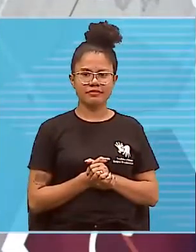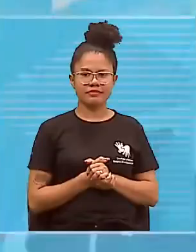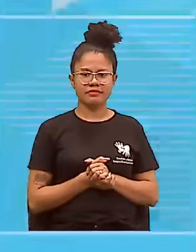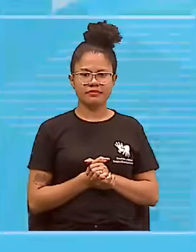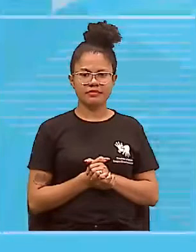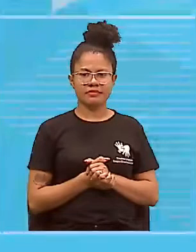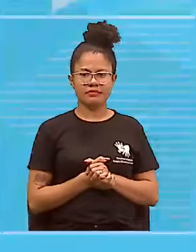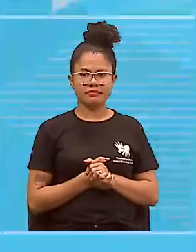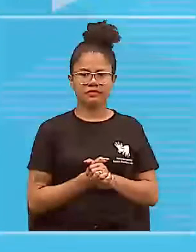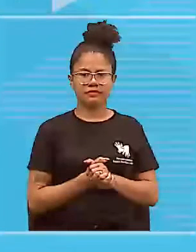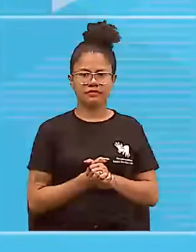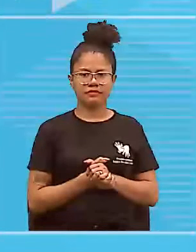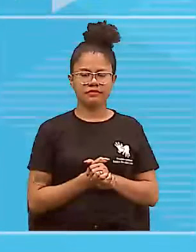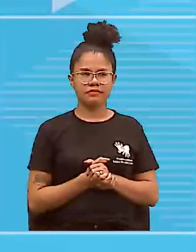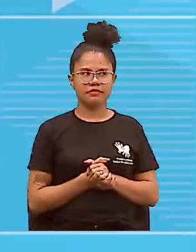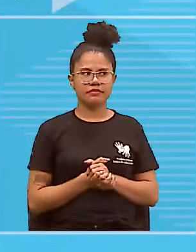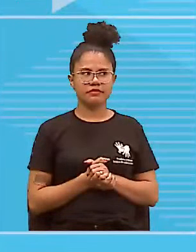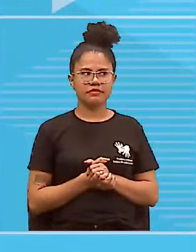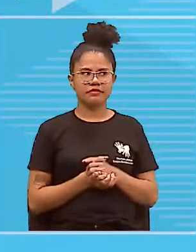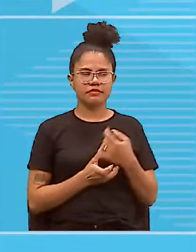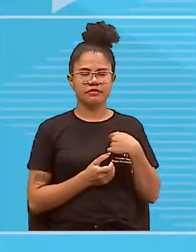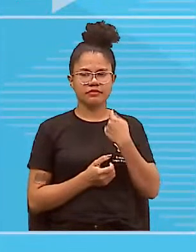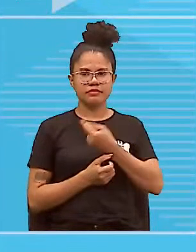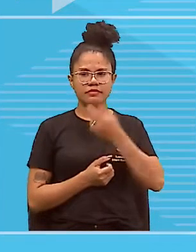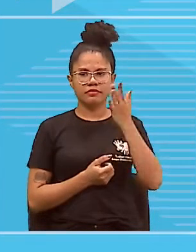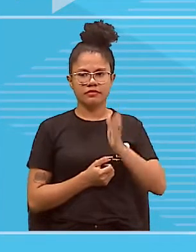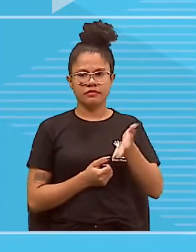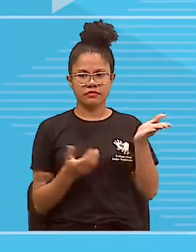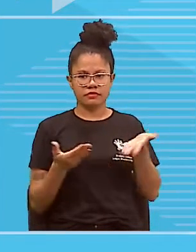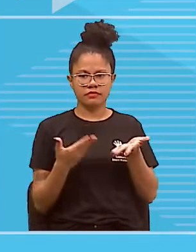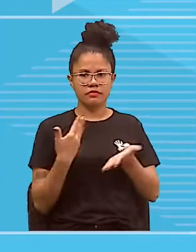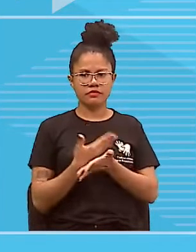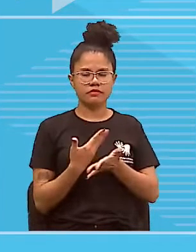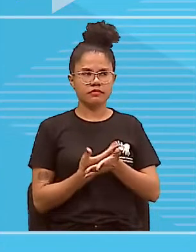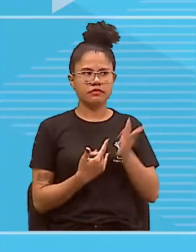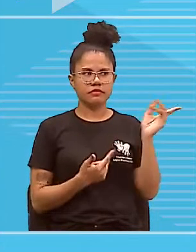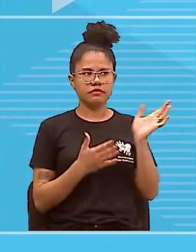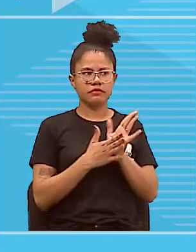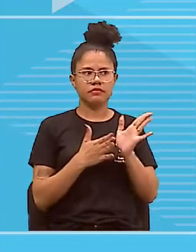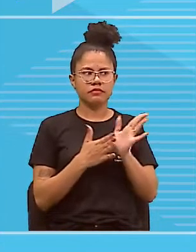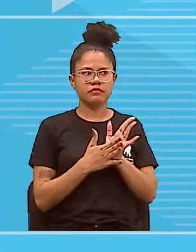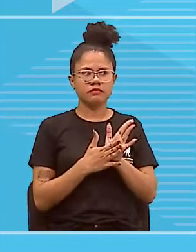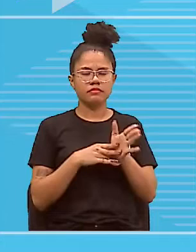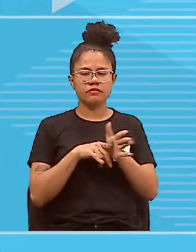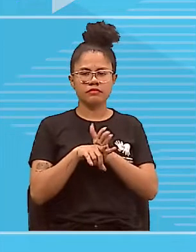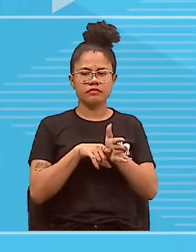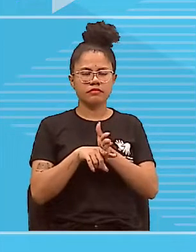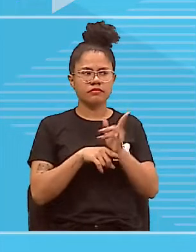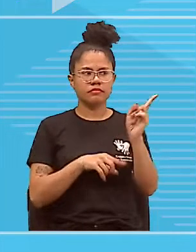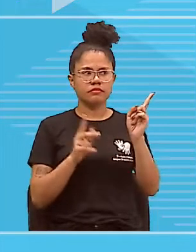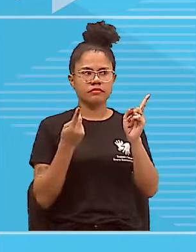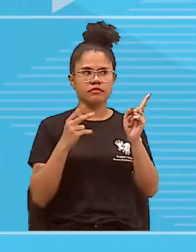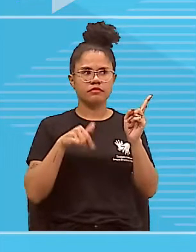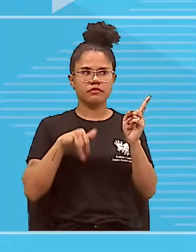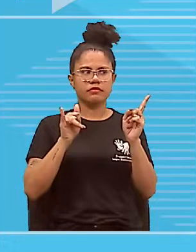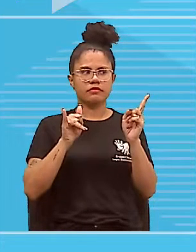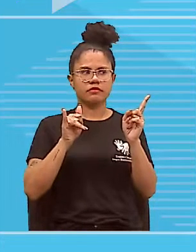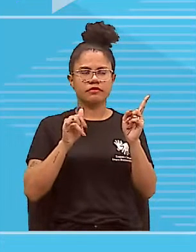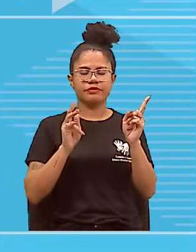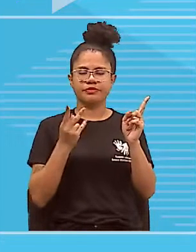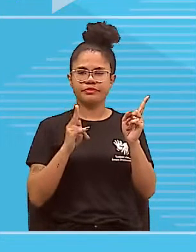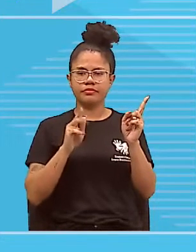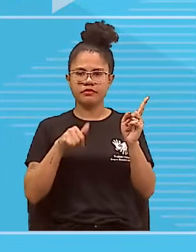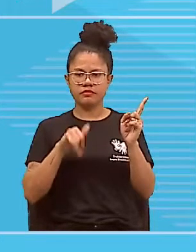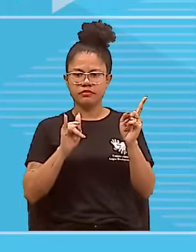vai agora falar desse modelo proposto por regimes Qual é esse modelo